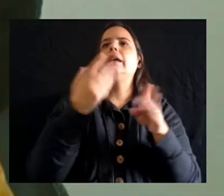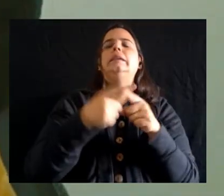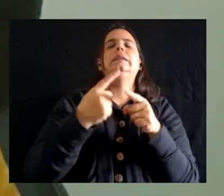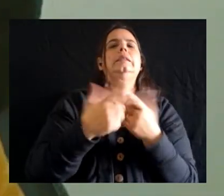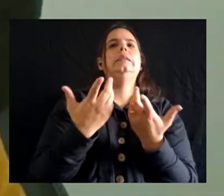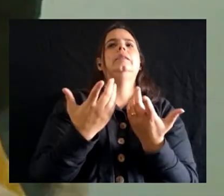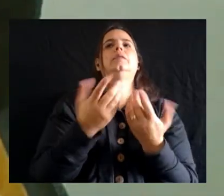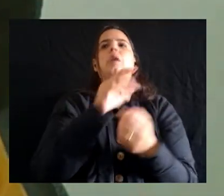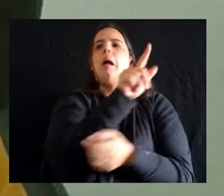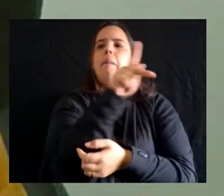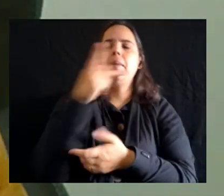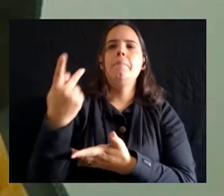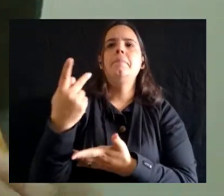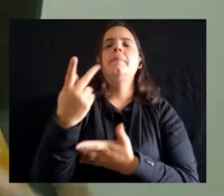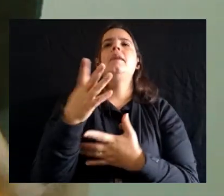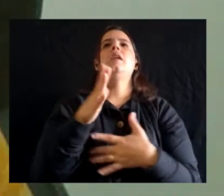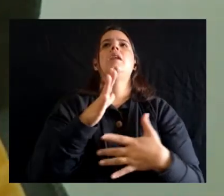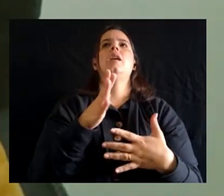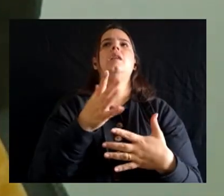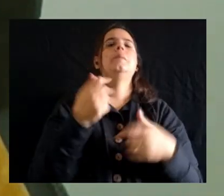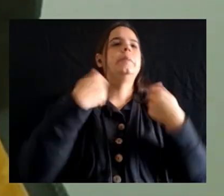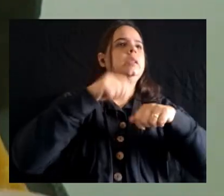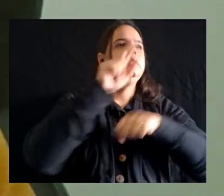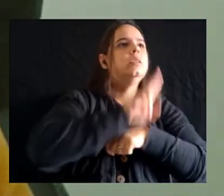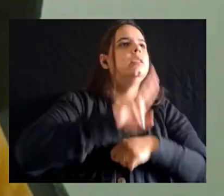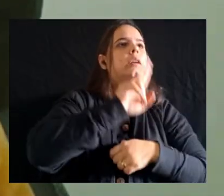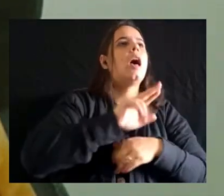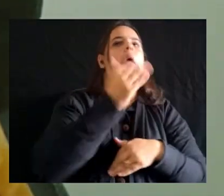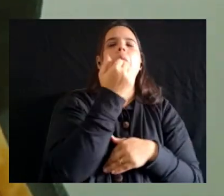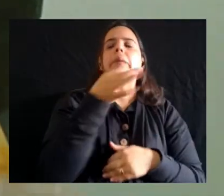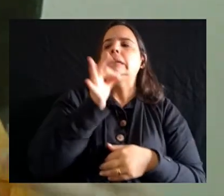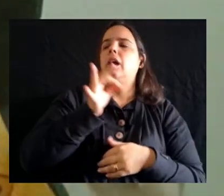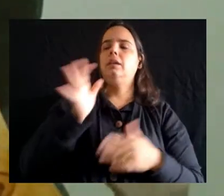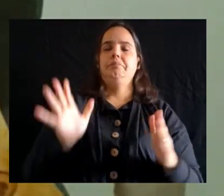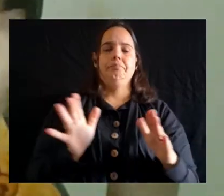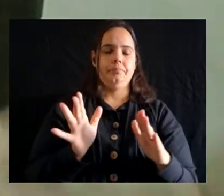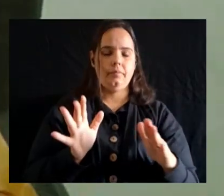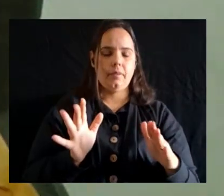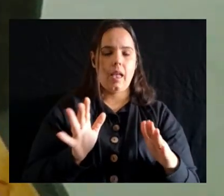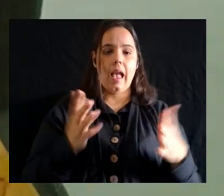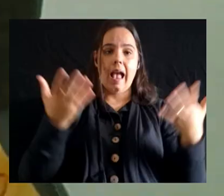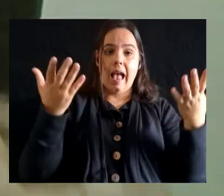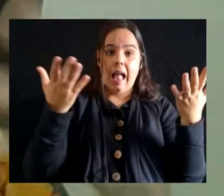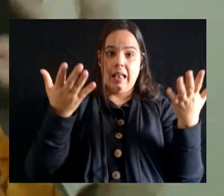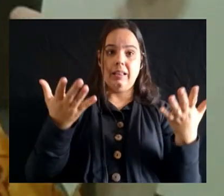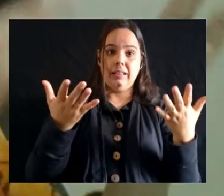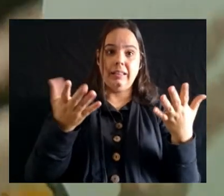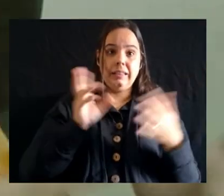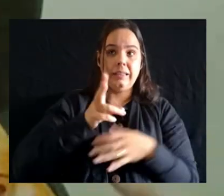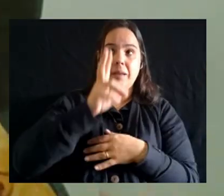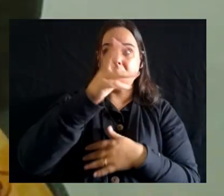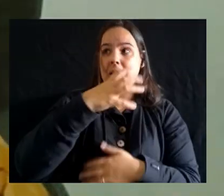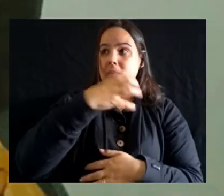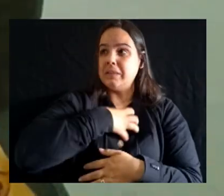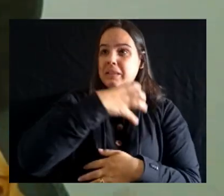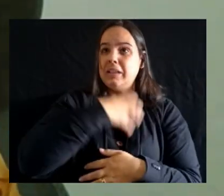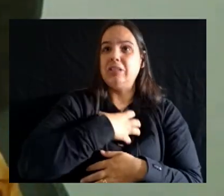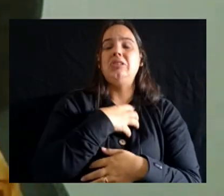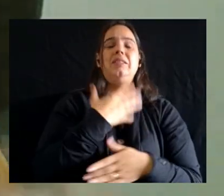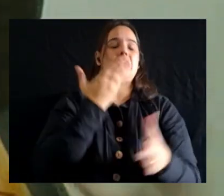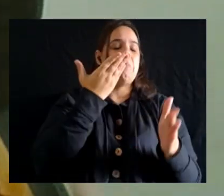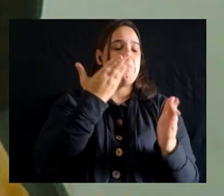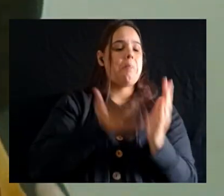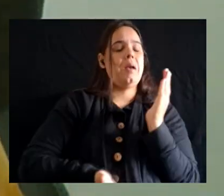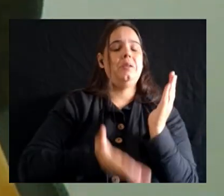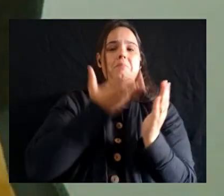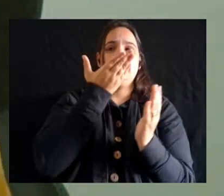aplicativos, e aí, mesmo assim, sentir que eu tô falhando, que eu